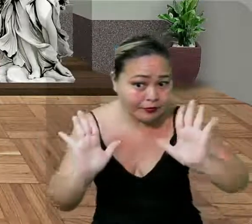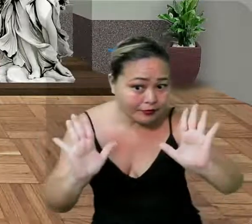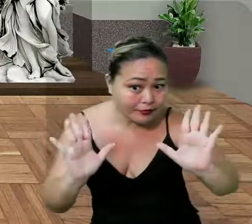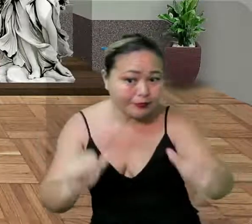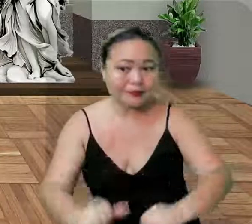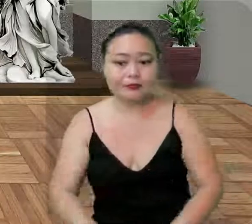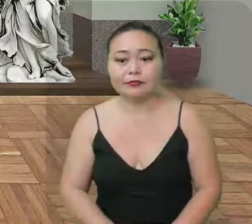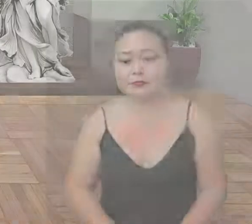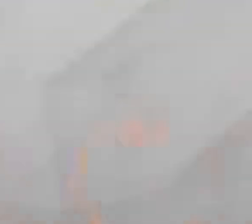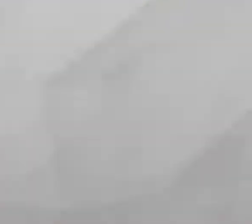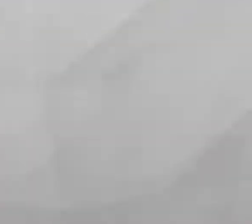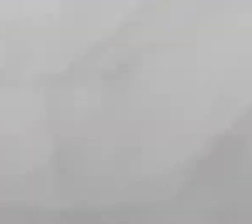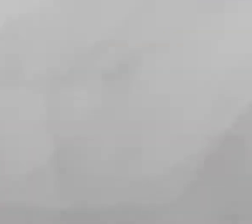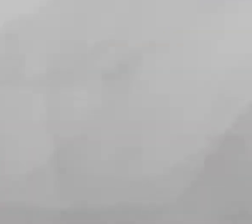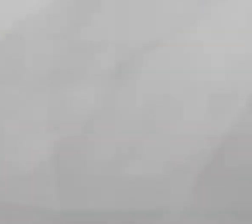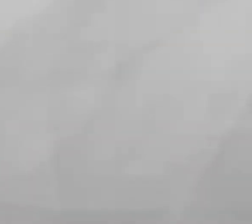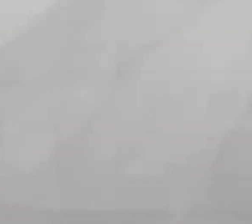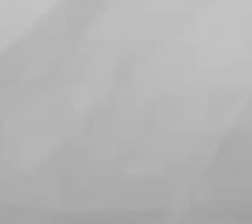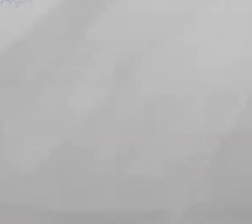tchau